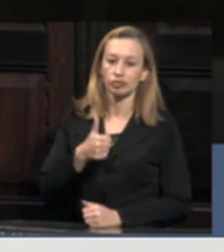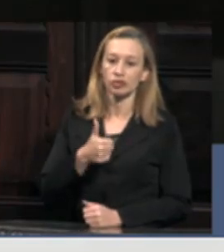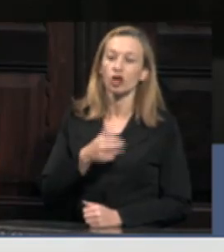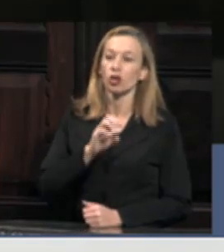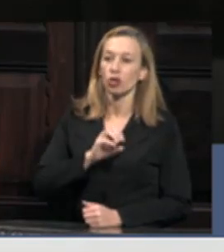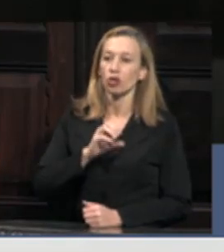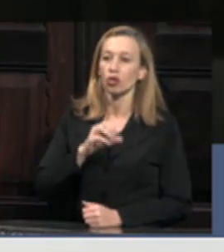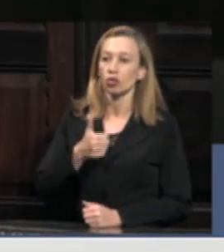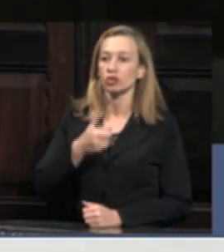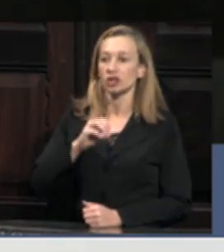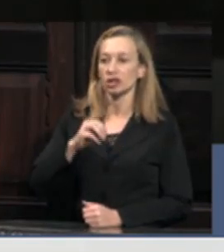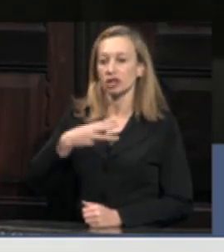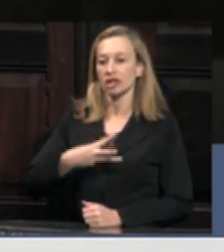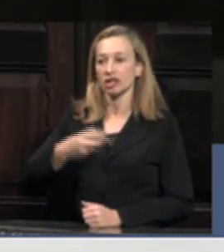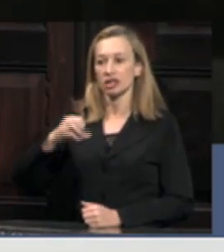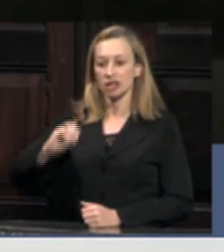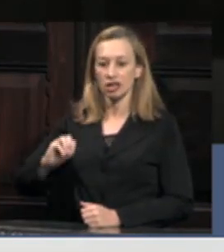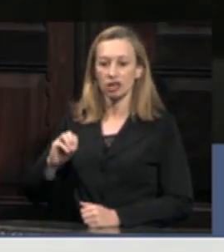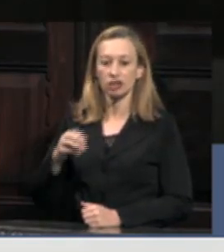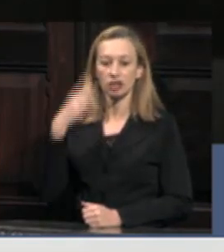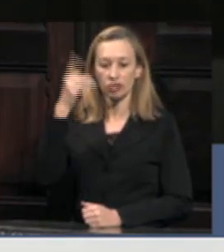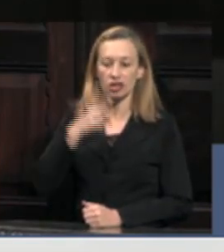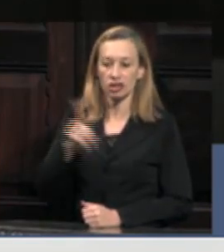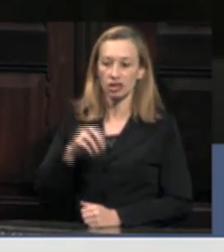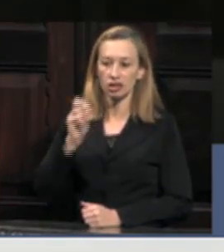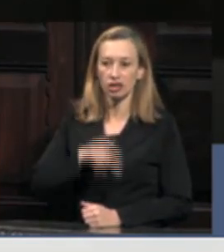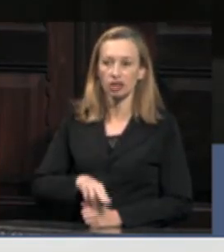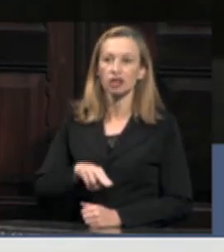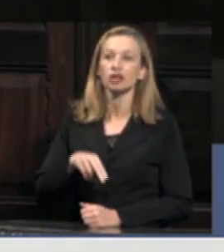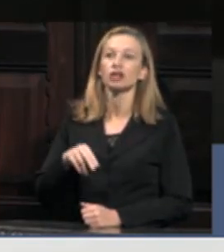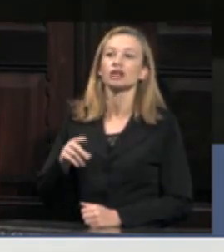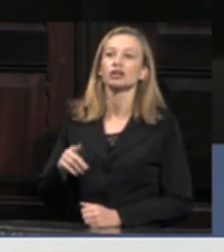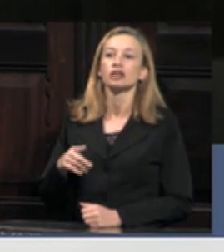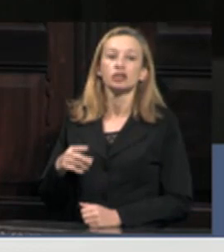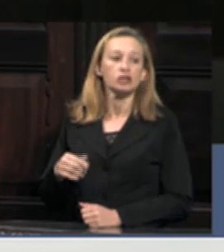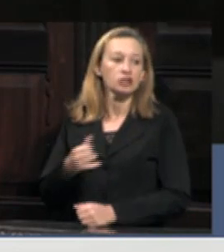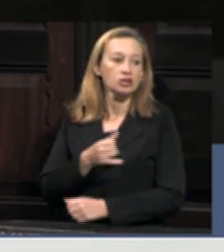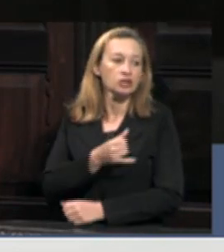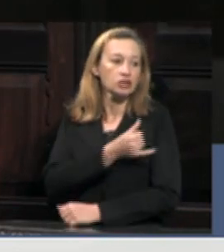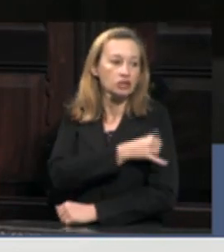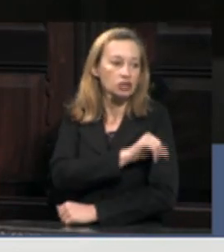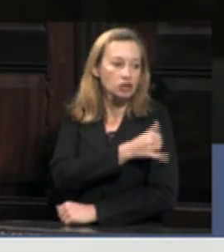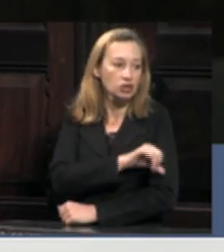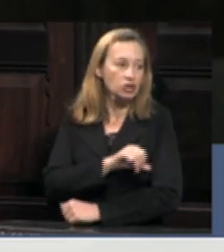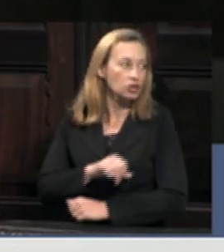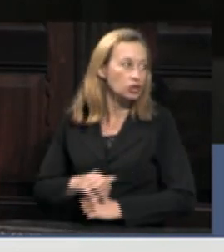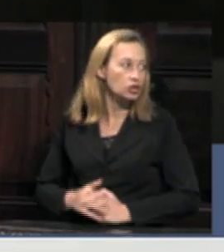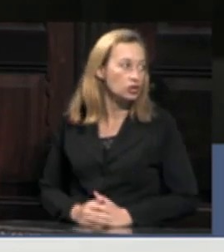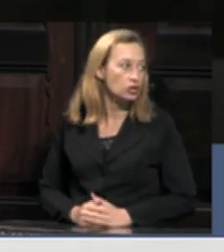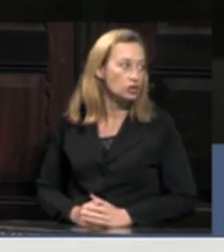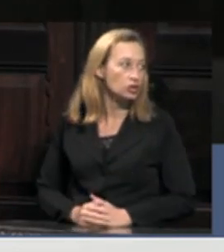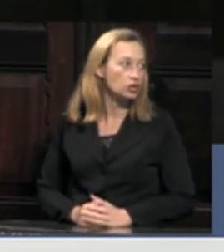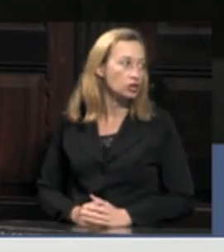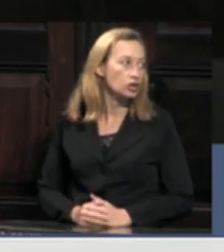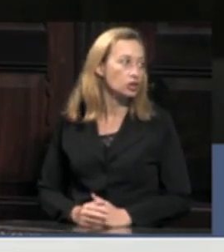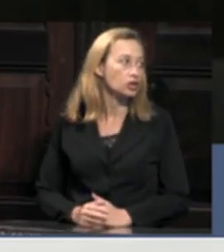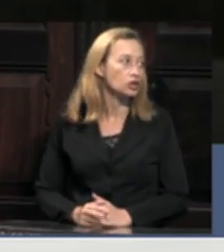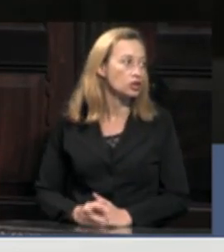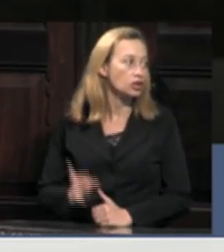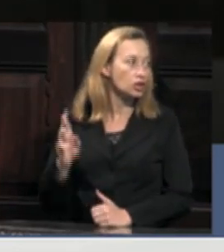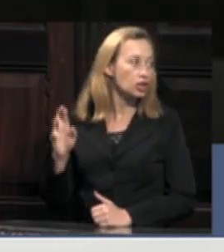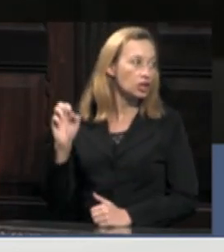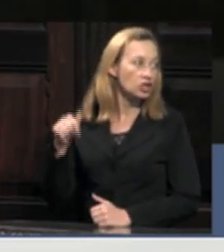autoria da deputada Zeidan, que solicita ao excelentíssimo senhor governador do Estado do Rio de Janeiro o envio de mensagem expondo sobre a concessão de regime especial de